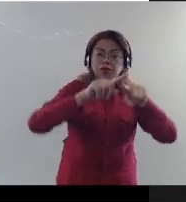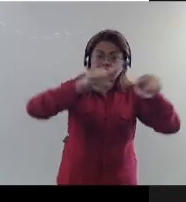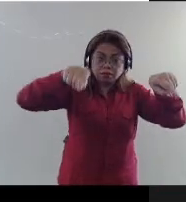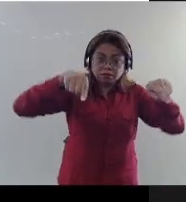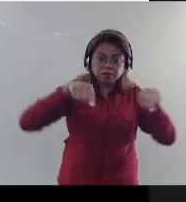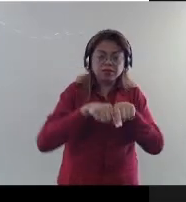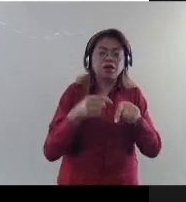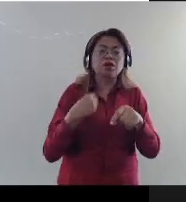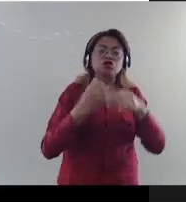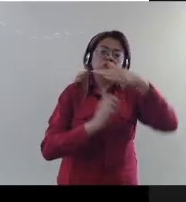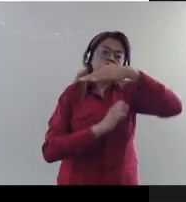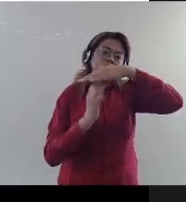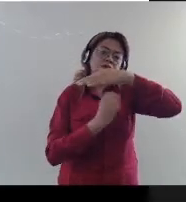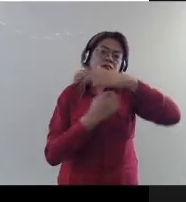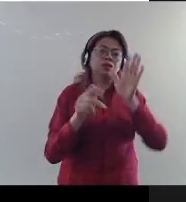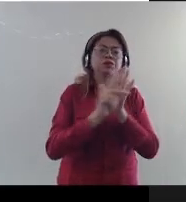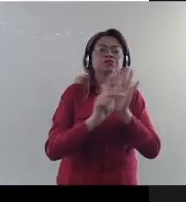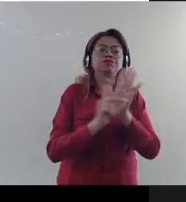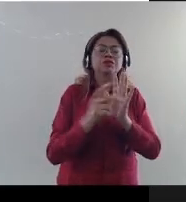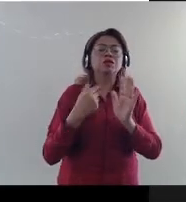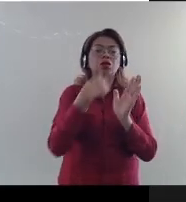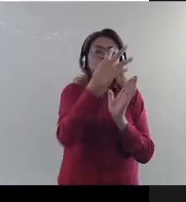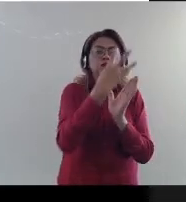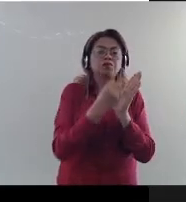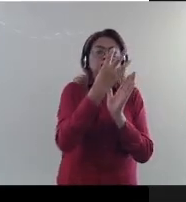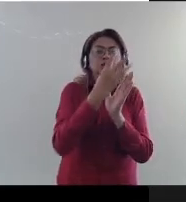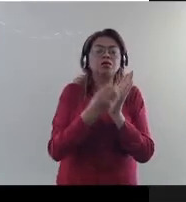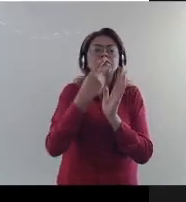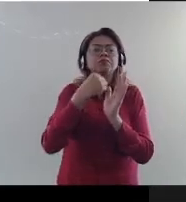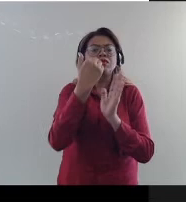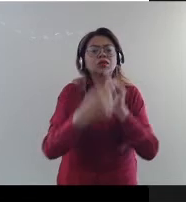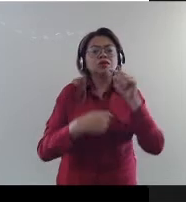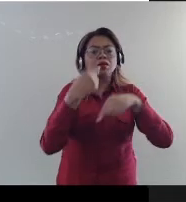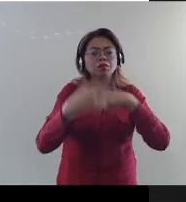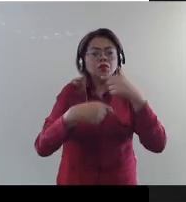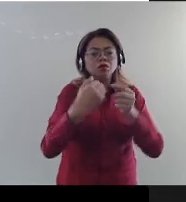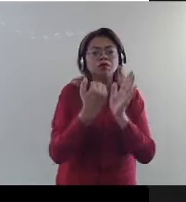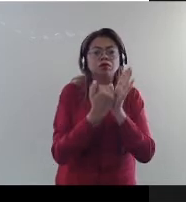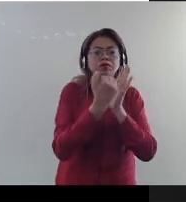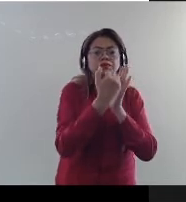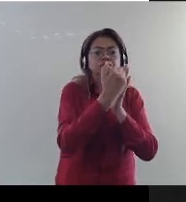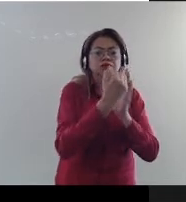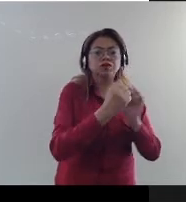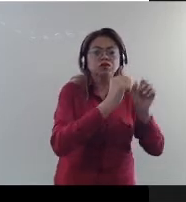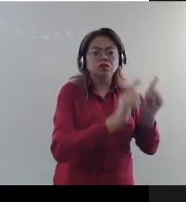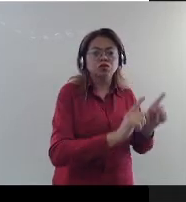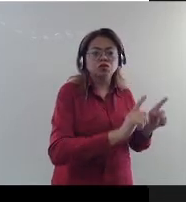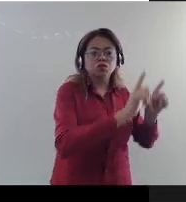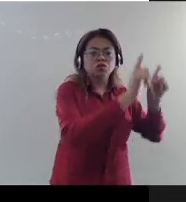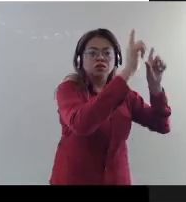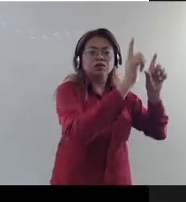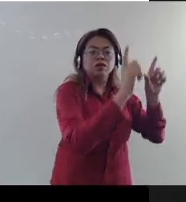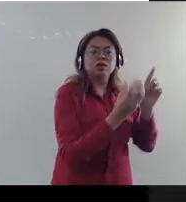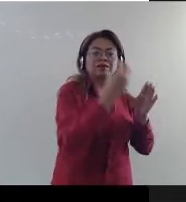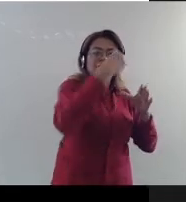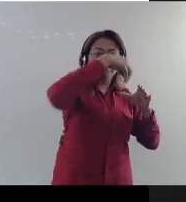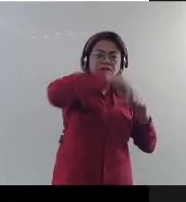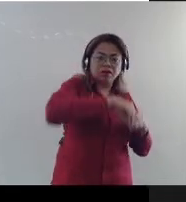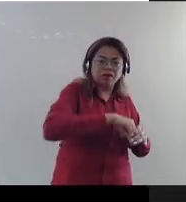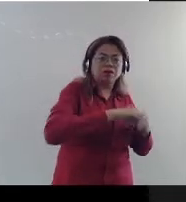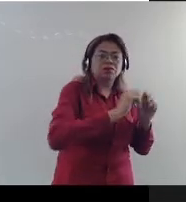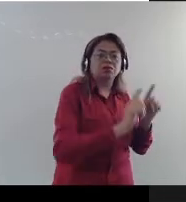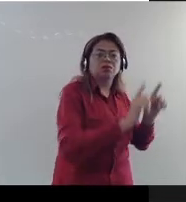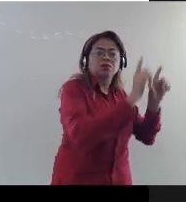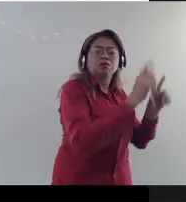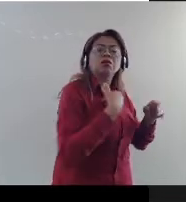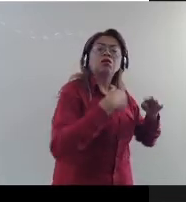correlações, né? De dados não estruturados. E a gente constrói, isso aqui é uma tela interna do sistema, e assim que a gente constrói o